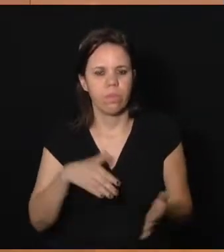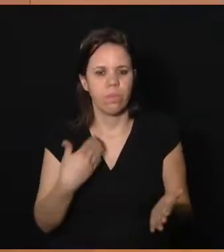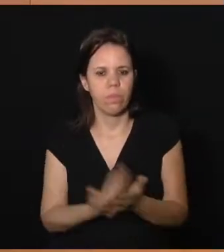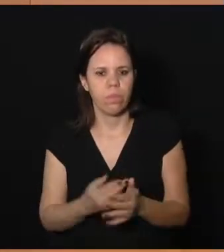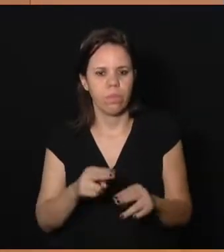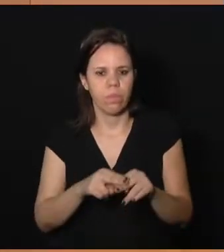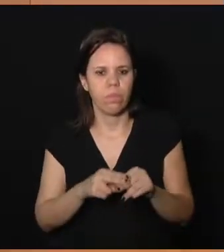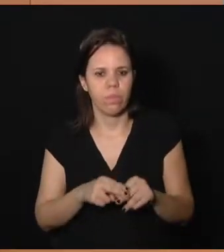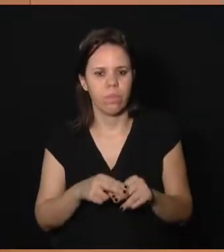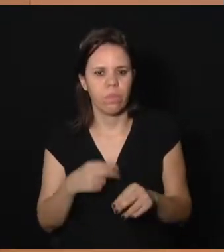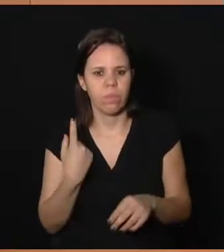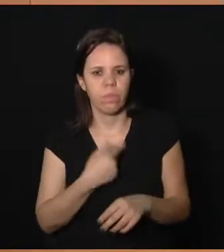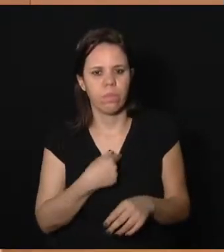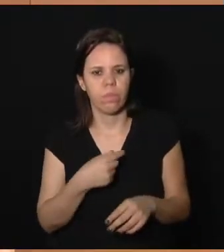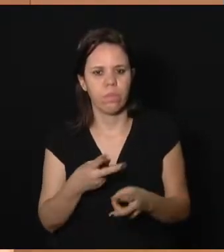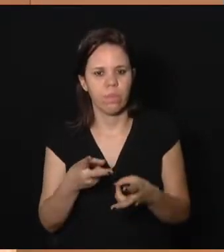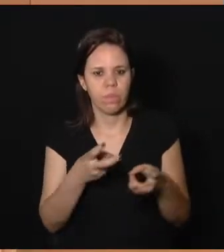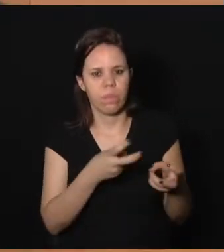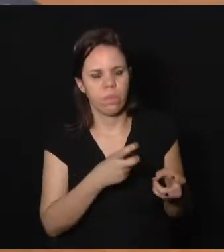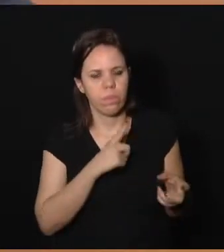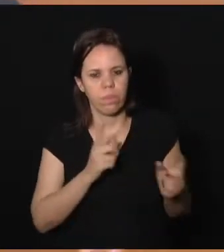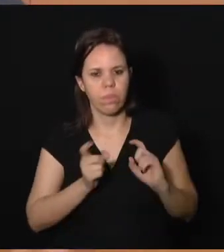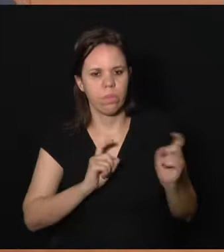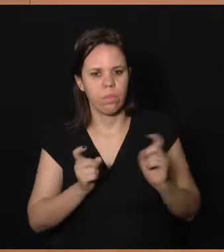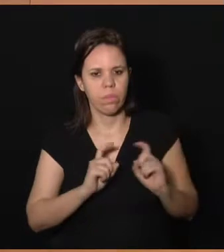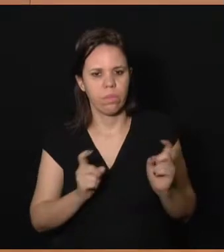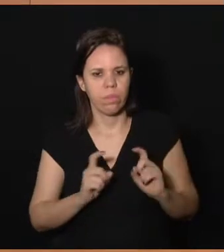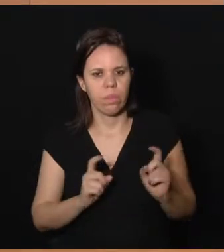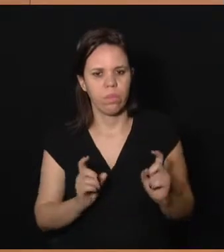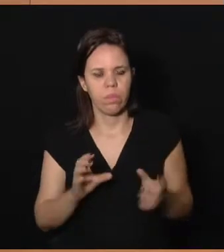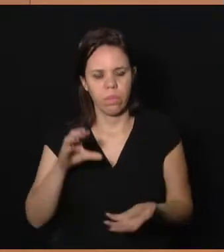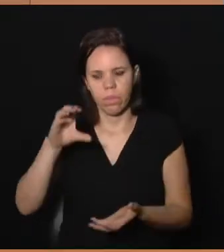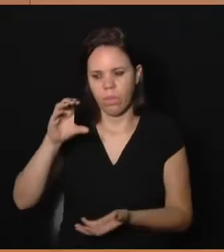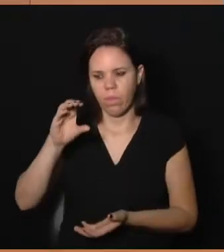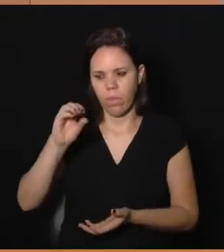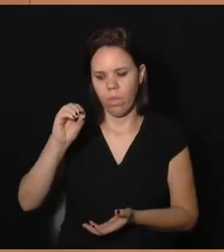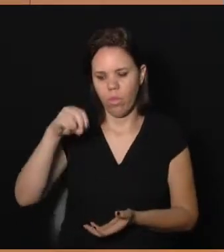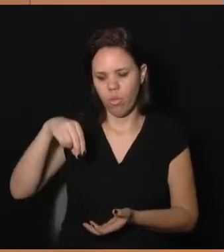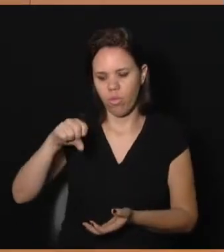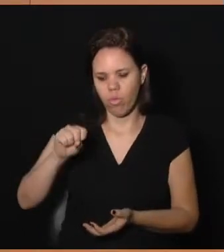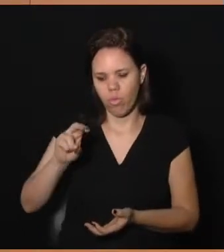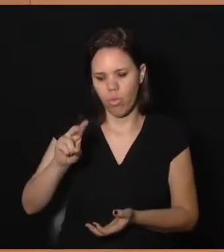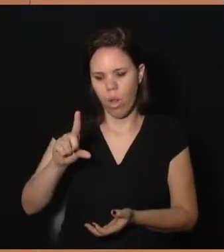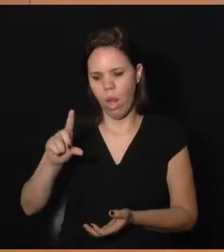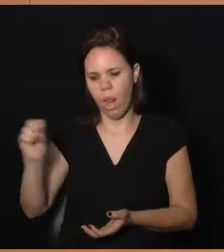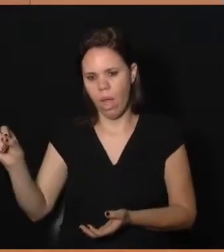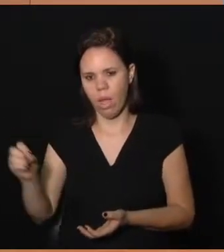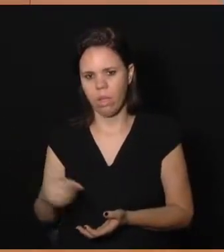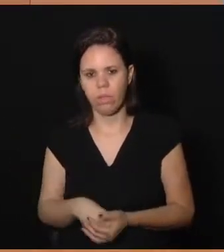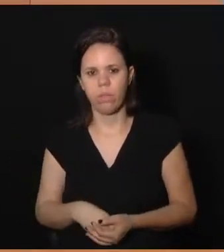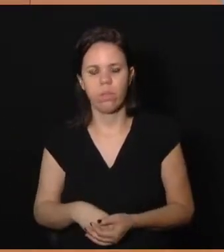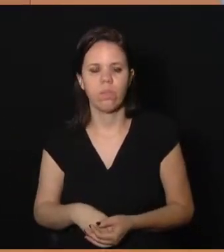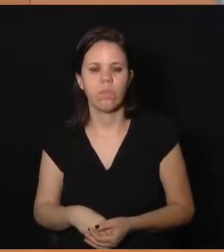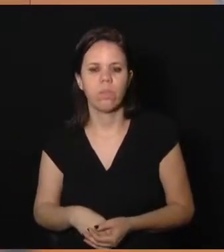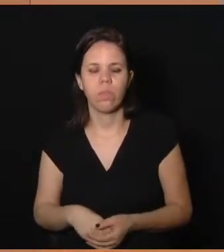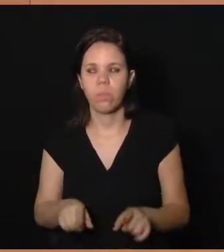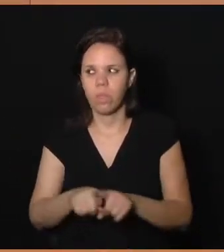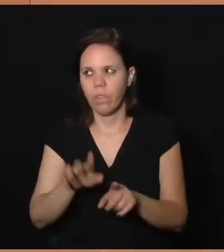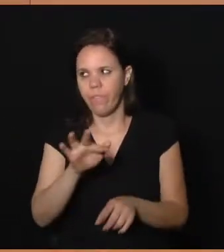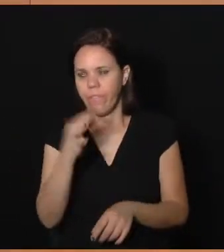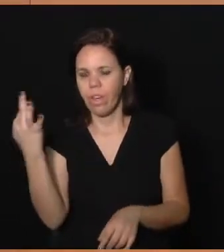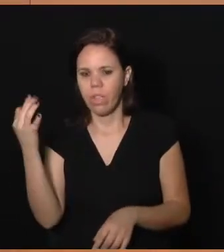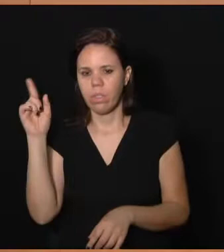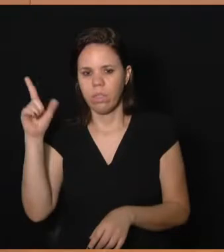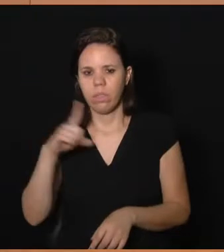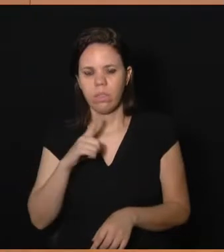gente vê fazendo reuniões com o consulado, por exemplo, da França, e aqui está o Codric, né, britânico,